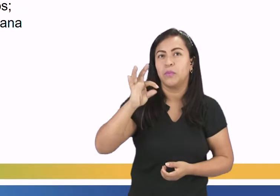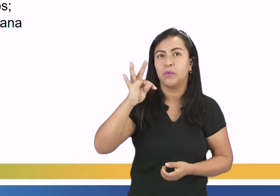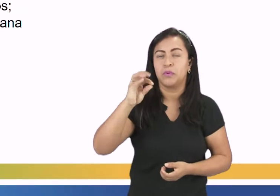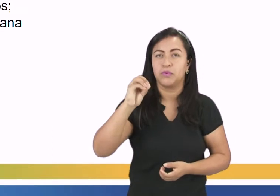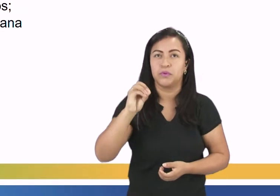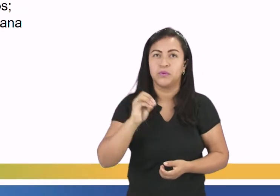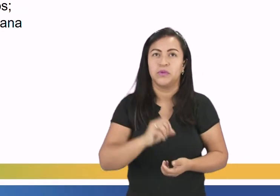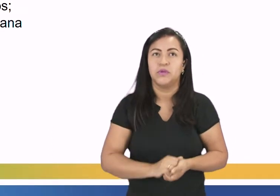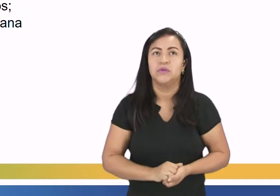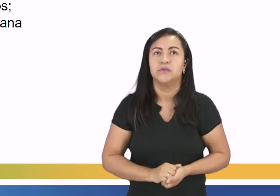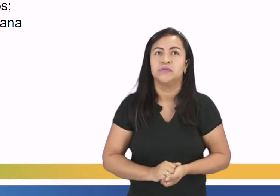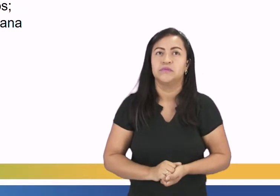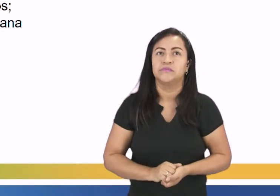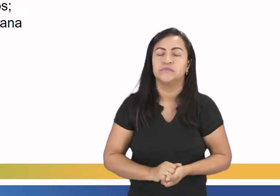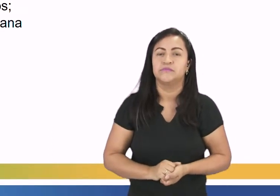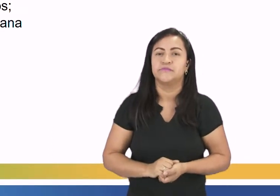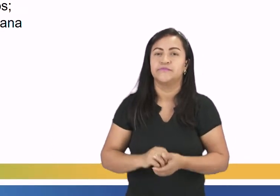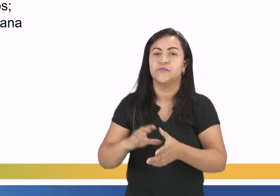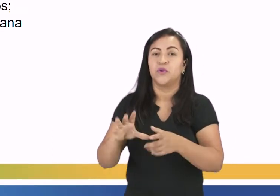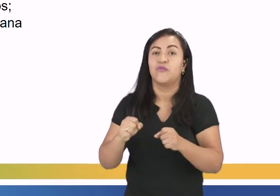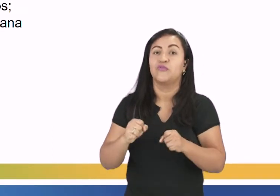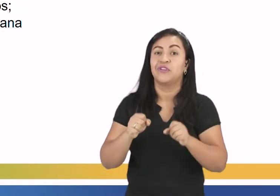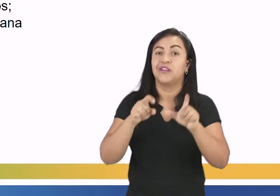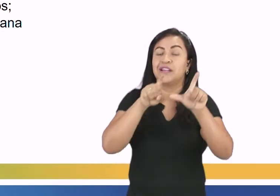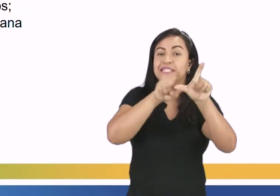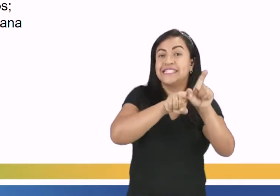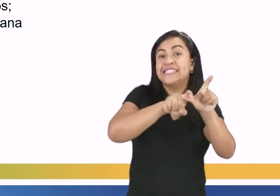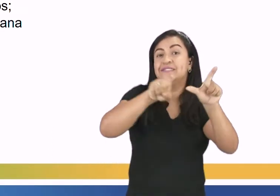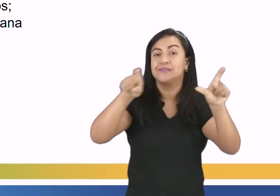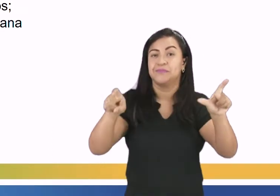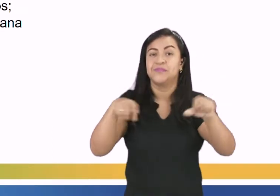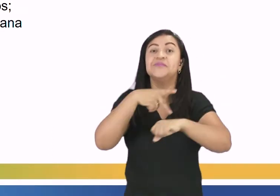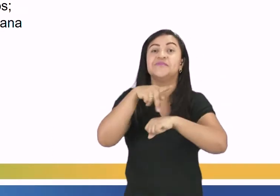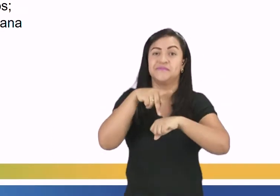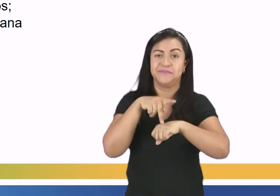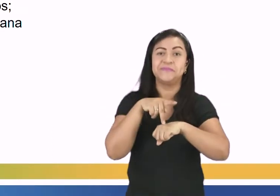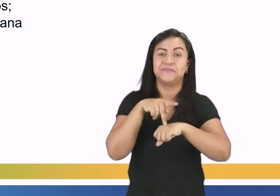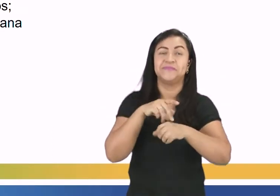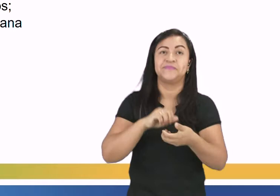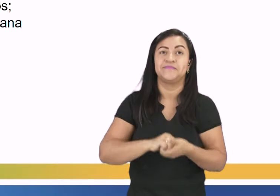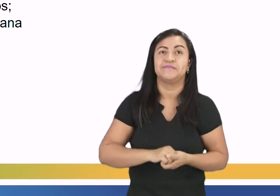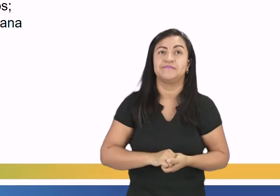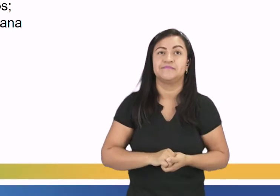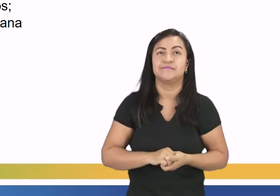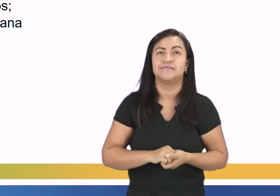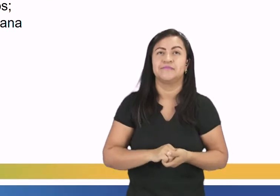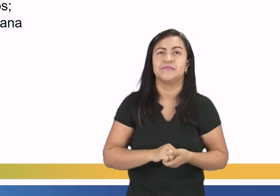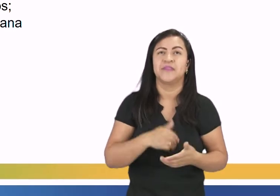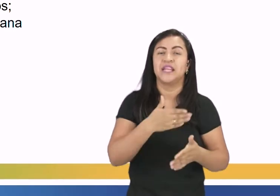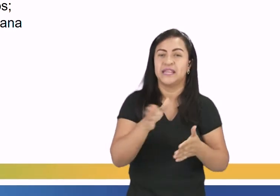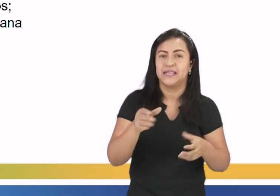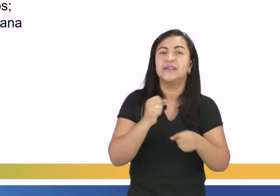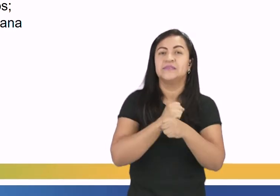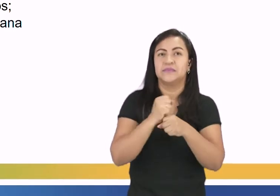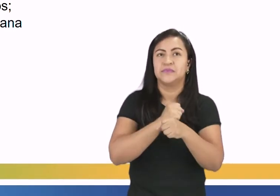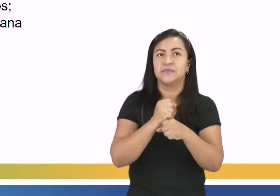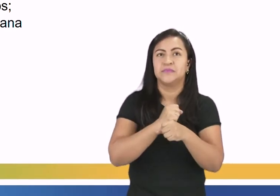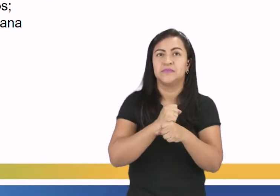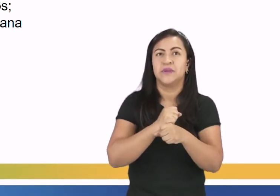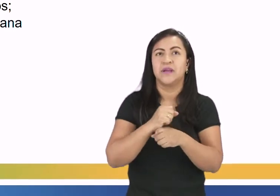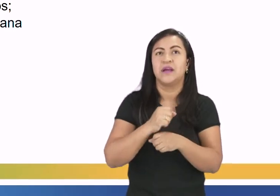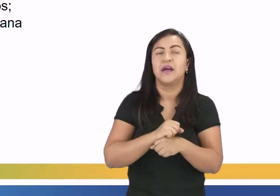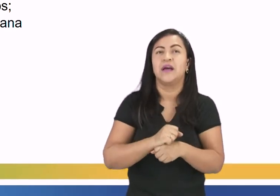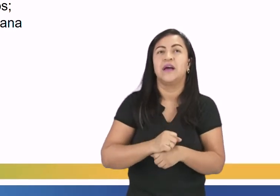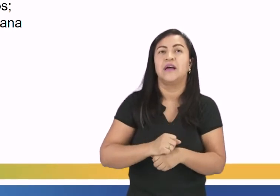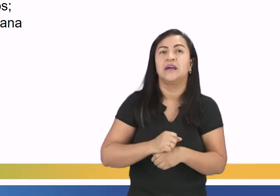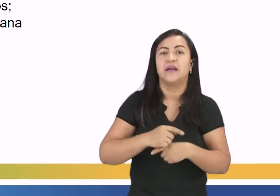Rico foram declaradas independentes. Na mesma época, as Filipinas foram incorporadas